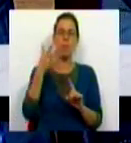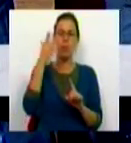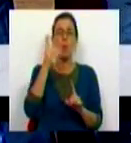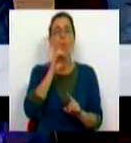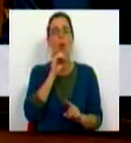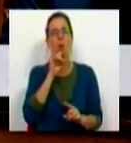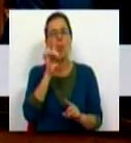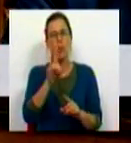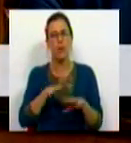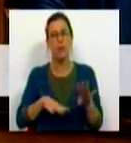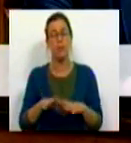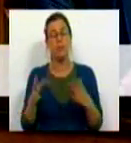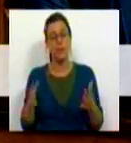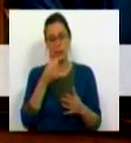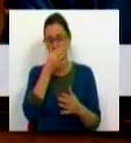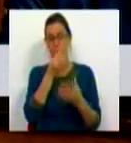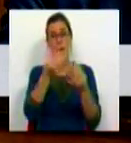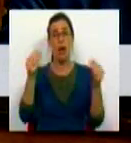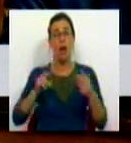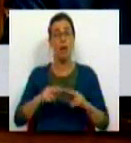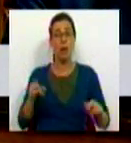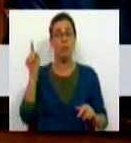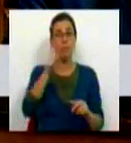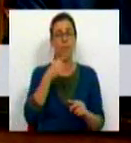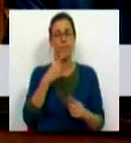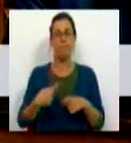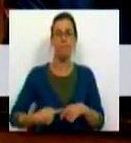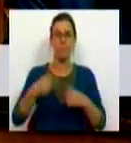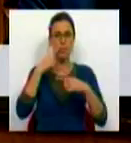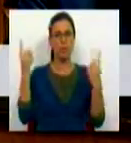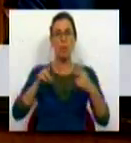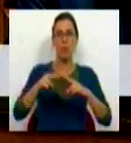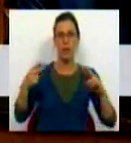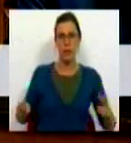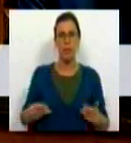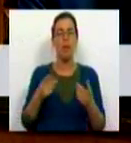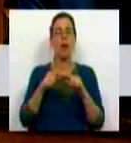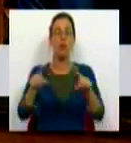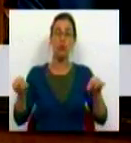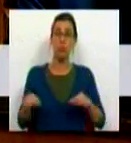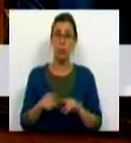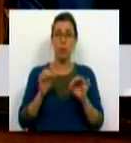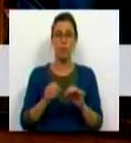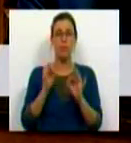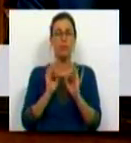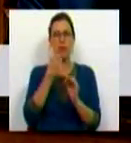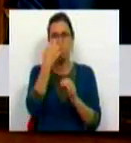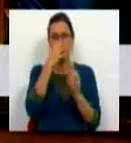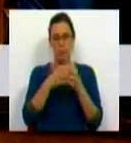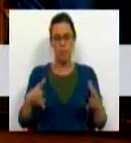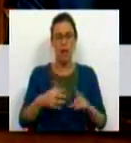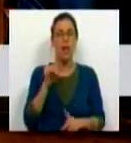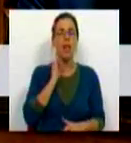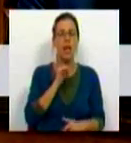uma oportunidade de o fazerem. Muitas autarquias declararam interesse público municipal as explorações pecuárias.